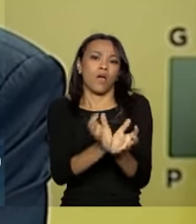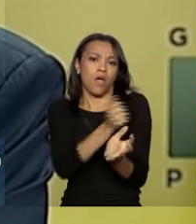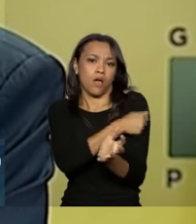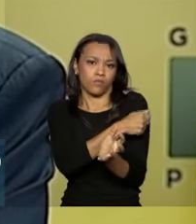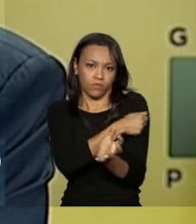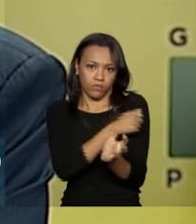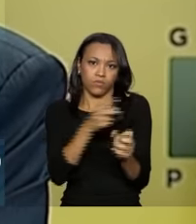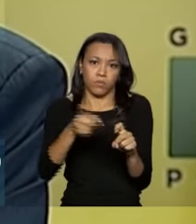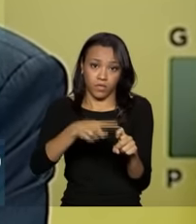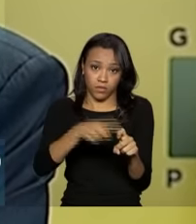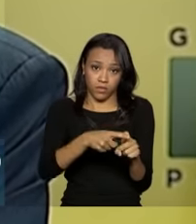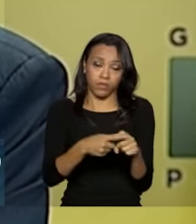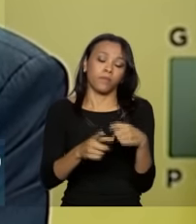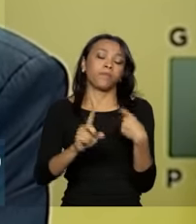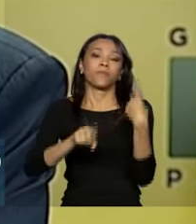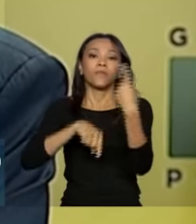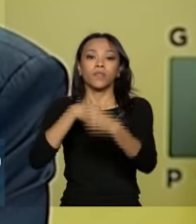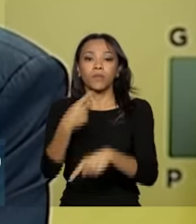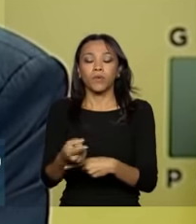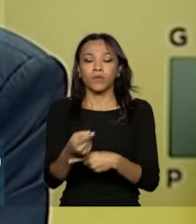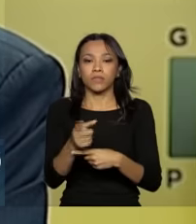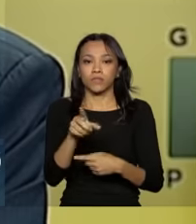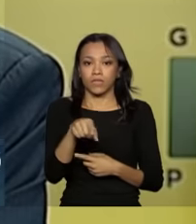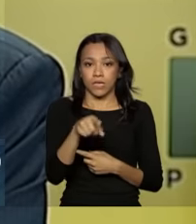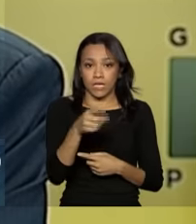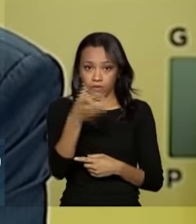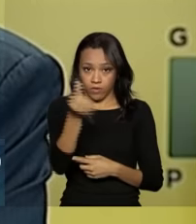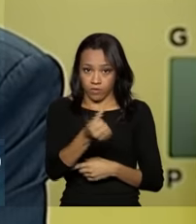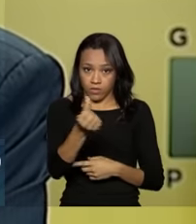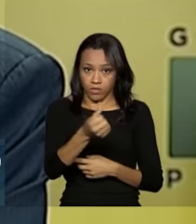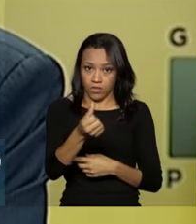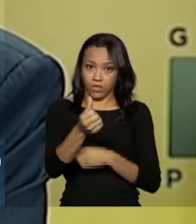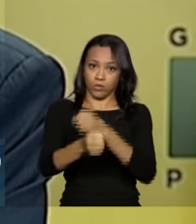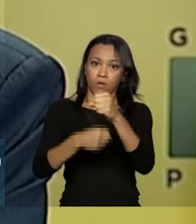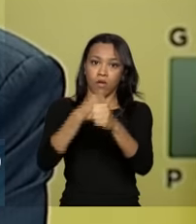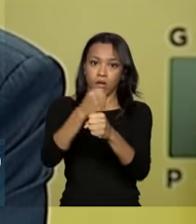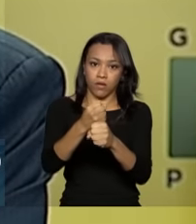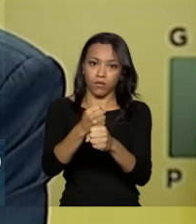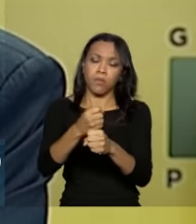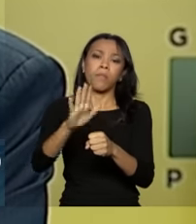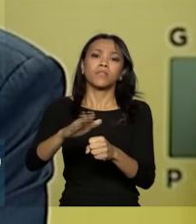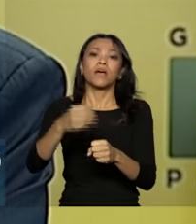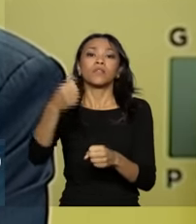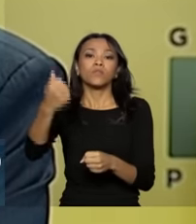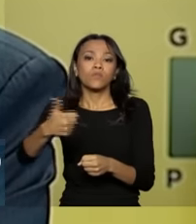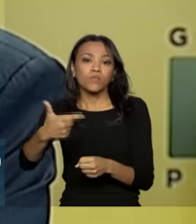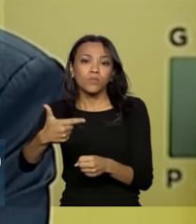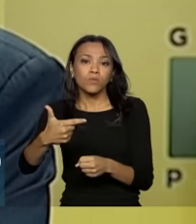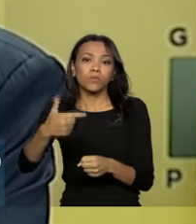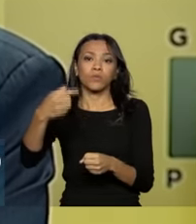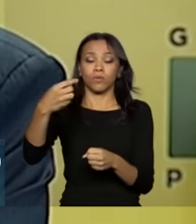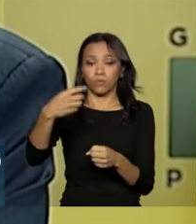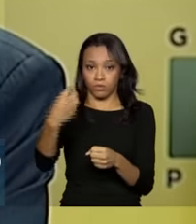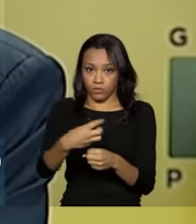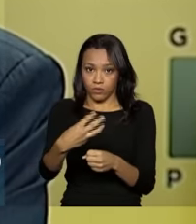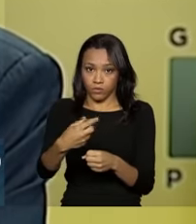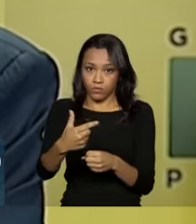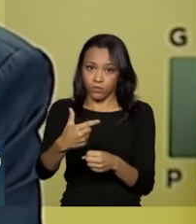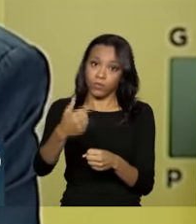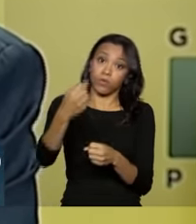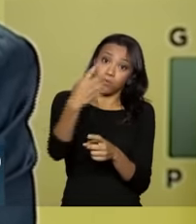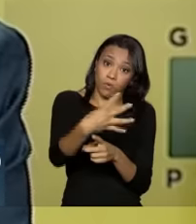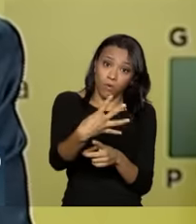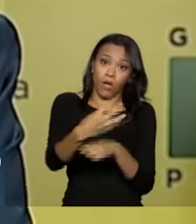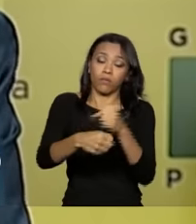concluinte. É do concluinte, sim, que estará no 6º ano, mas é também de quem está no 2º e quem está no 4º ano. Por